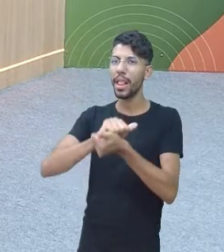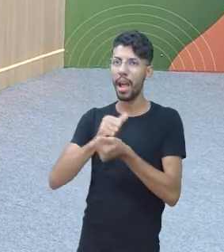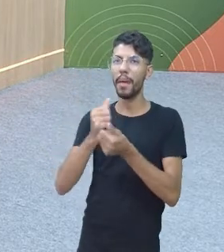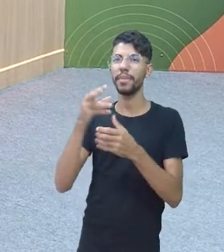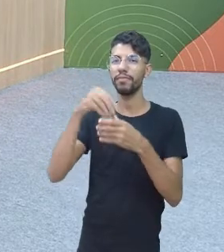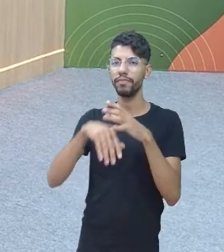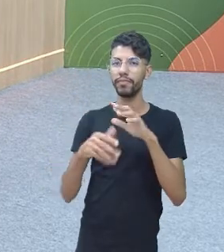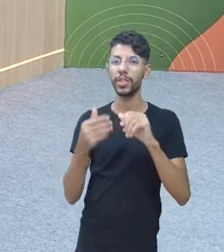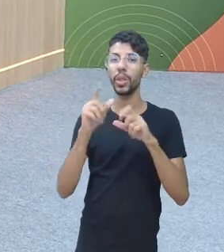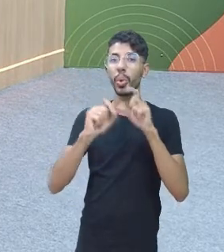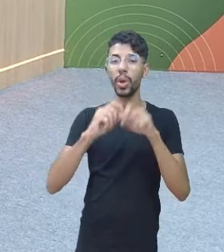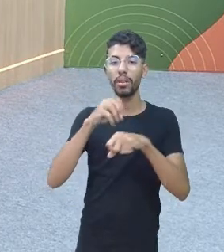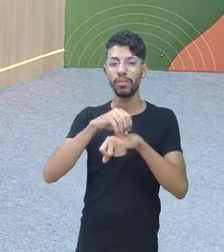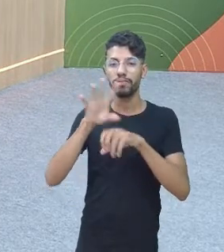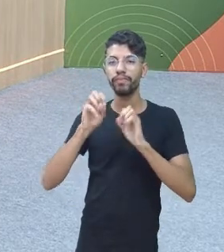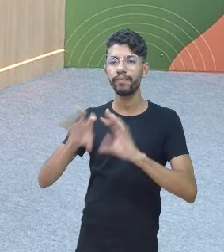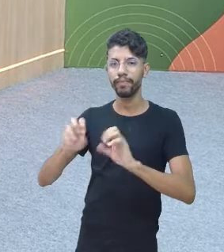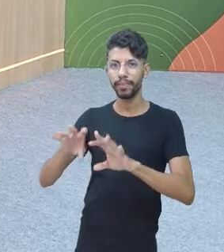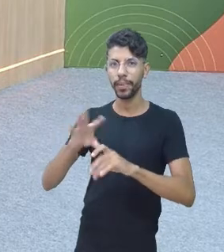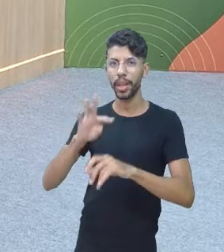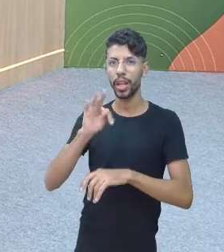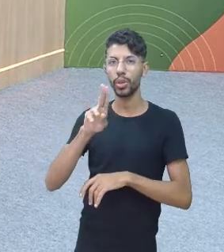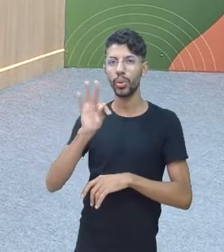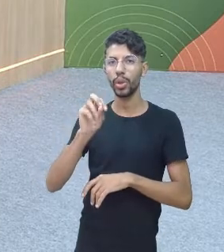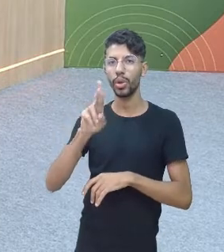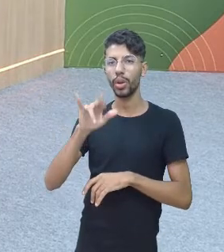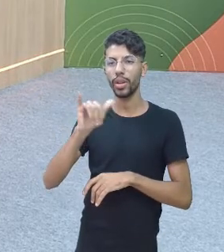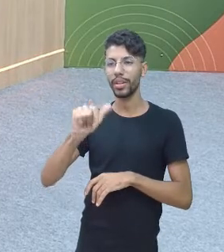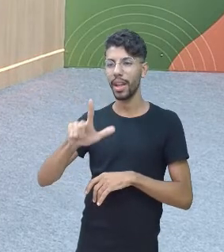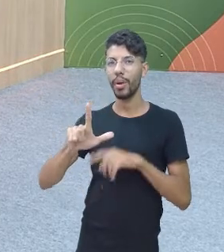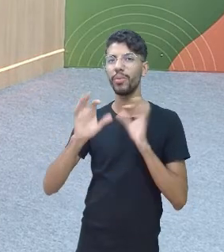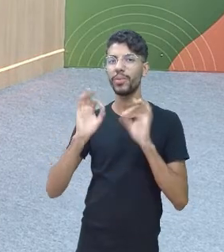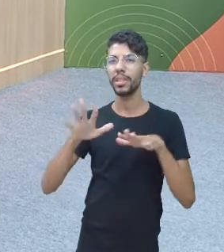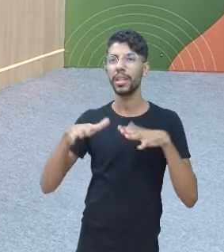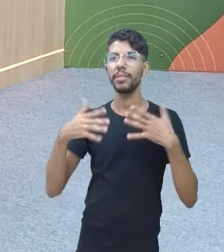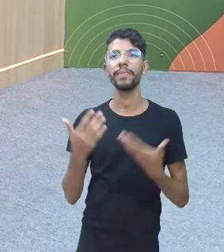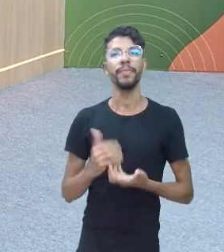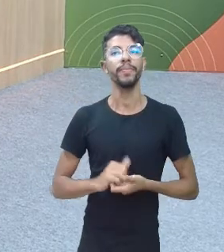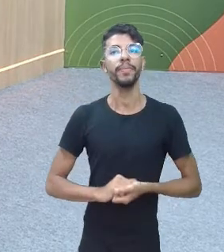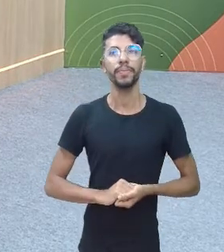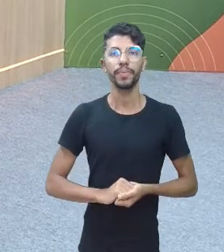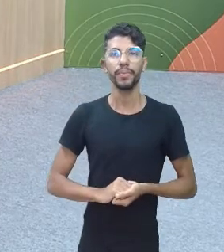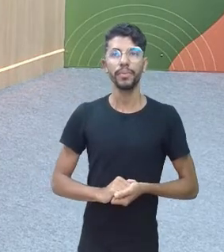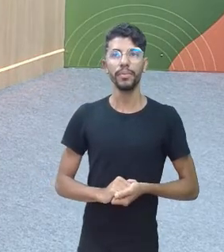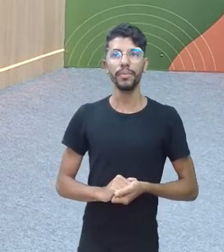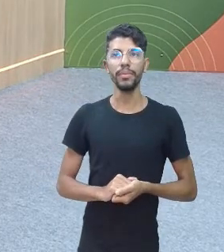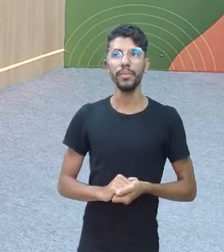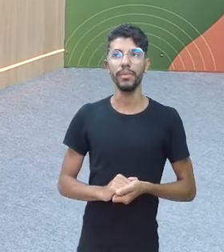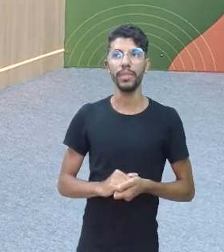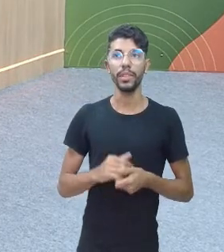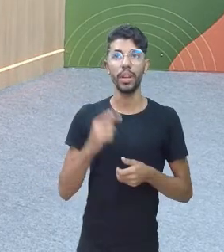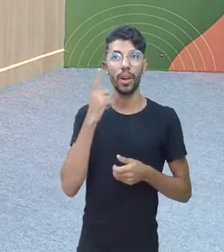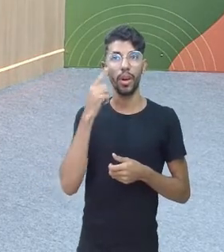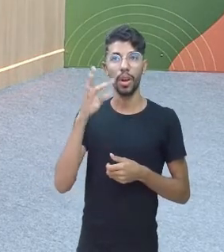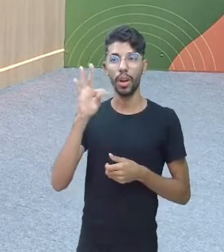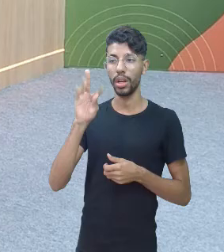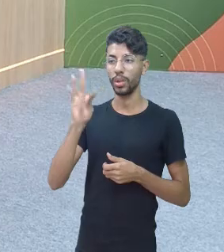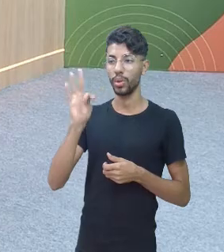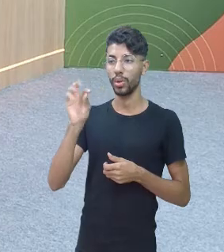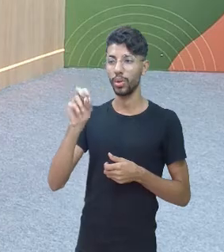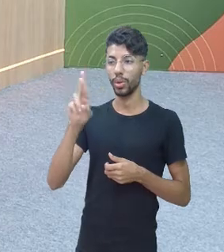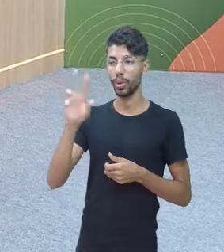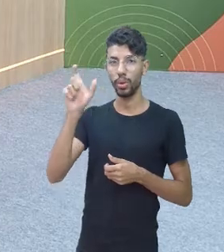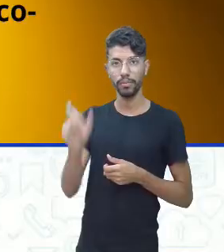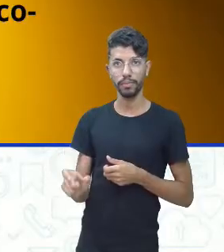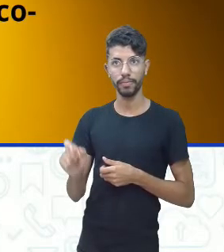certo? A depender da intenção daquele que faz o manual, que faz o tutorial. Tá certo? O tutor, que é a pessoa